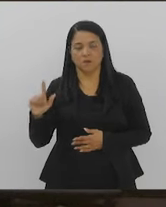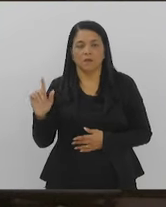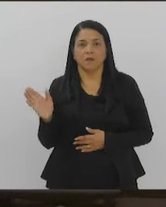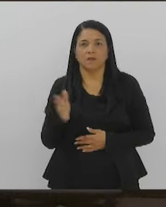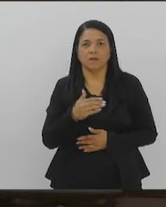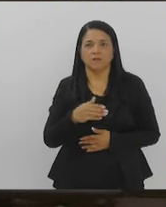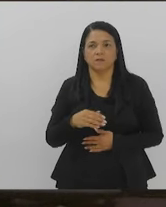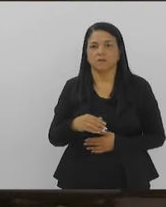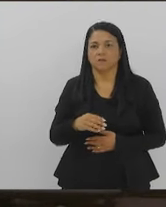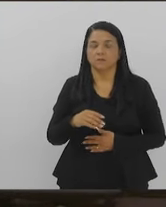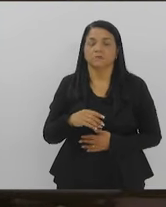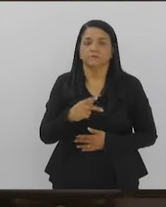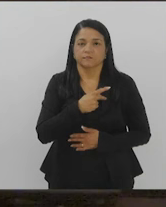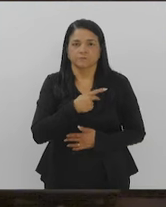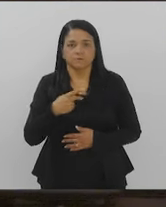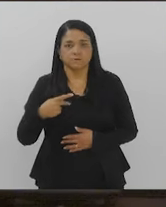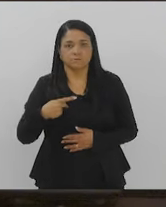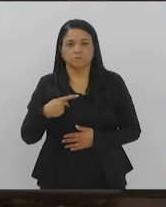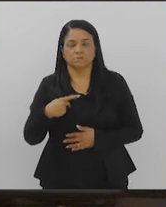pastora